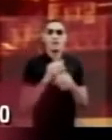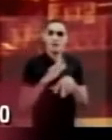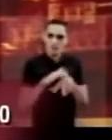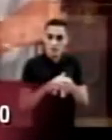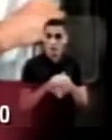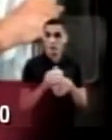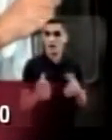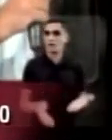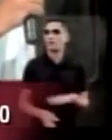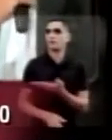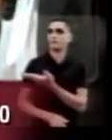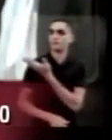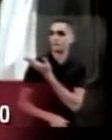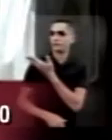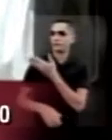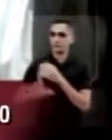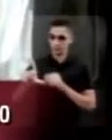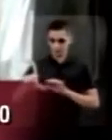ver, são